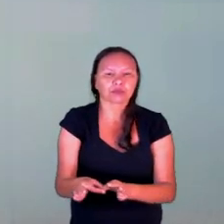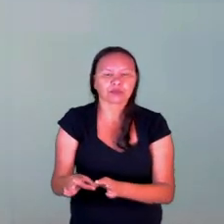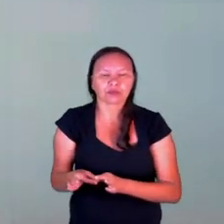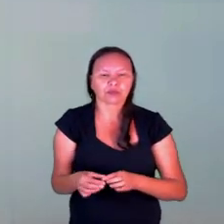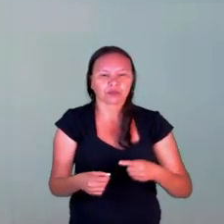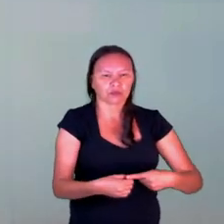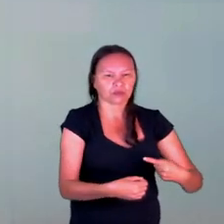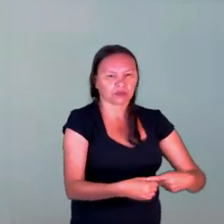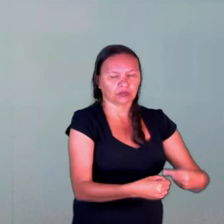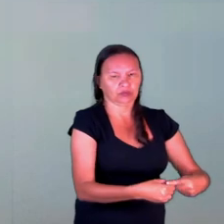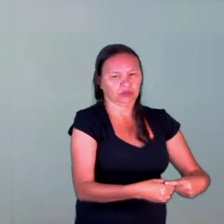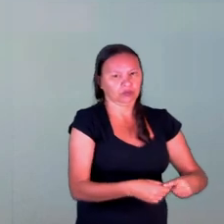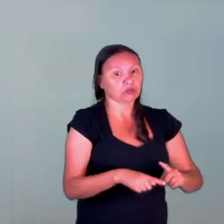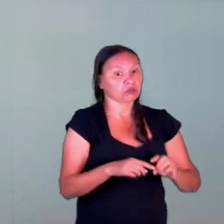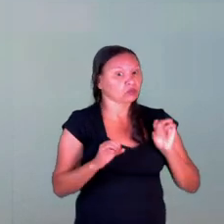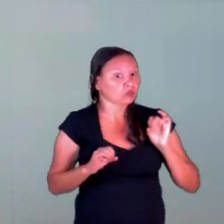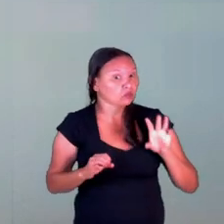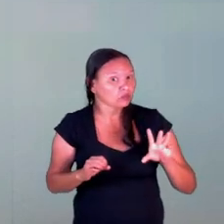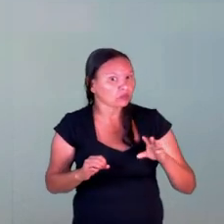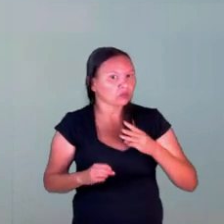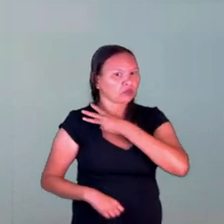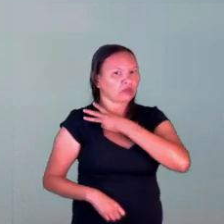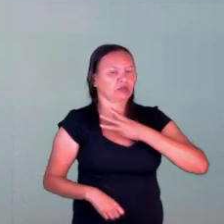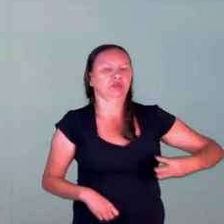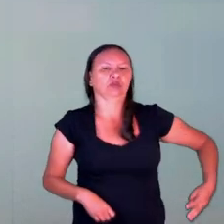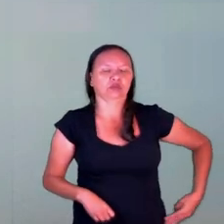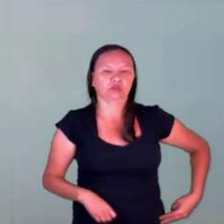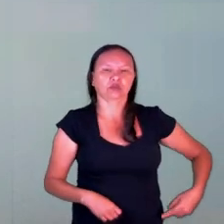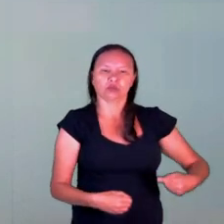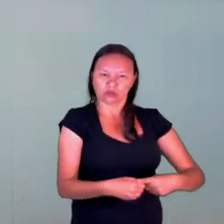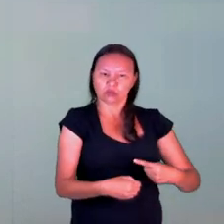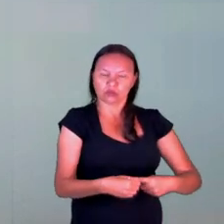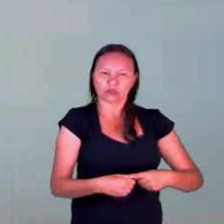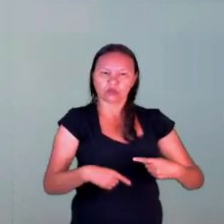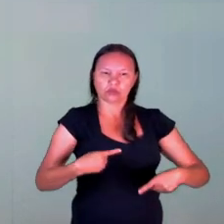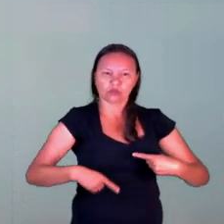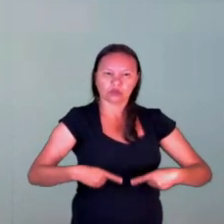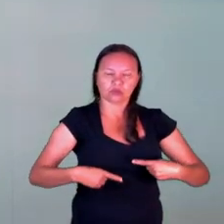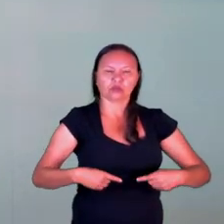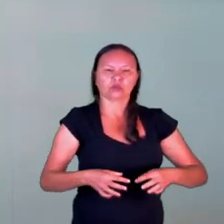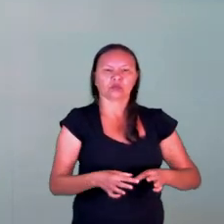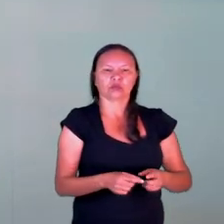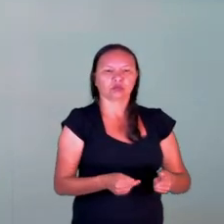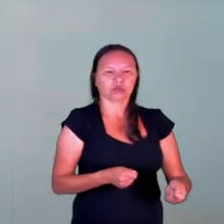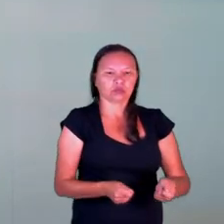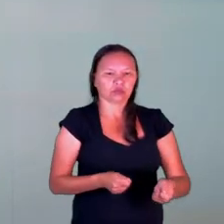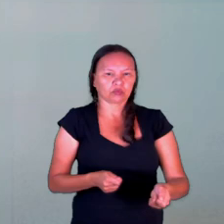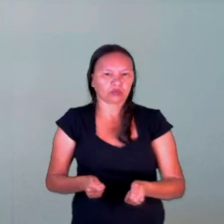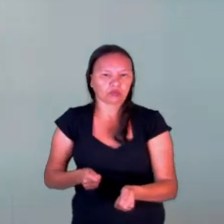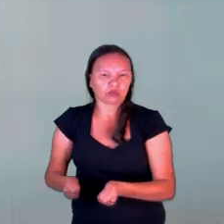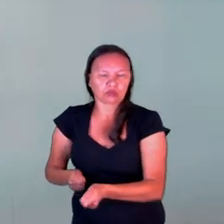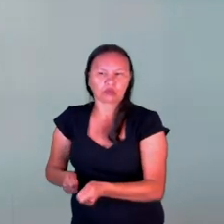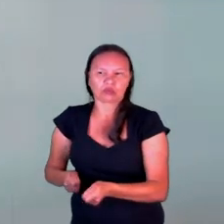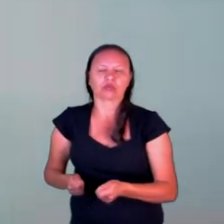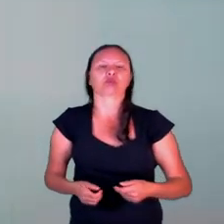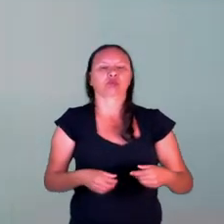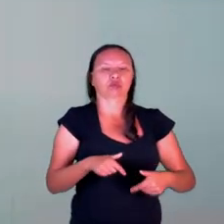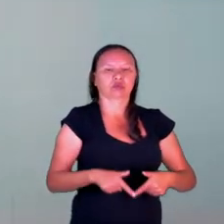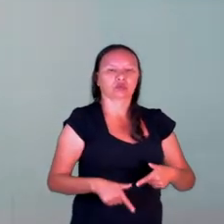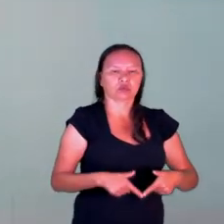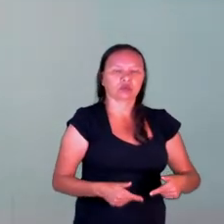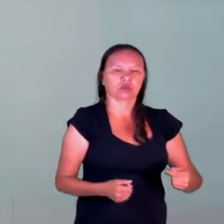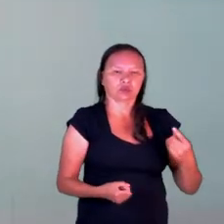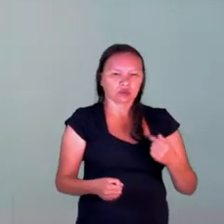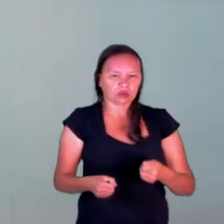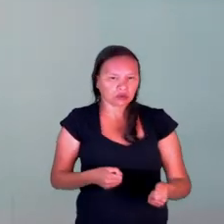não só diante do Ministério Público tem estados que é a Defensoria Pública que tá coordenando ou tá atuando né tem outros estados que é o